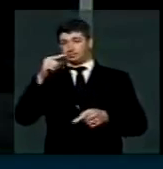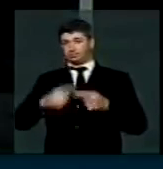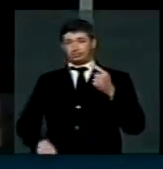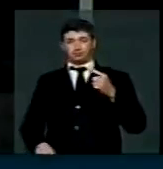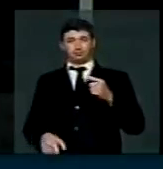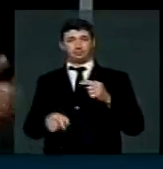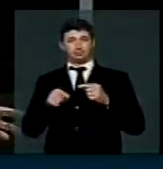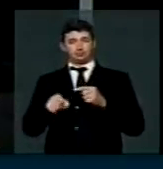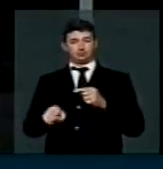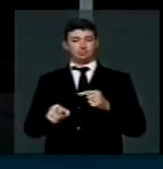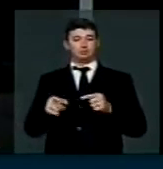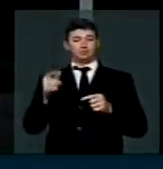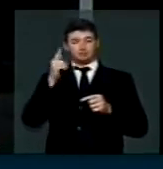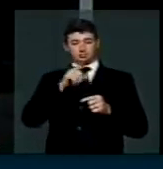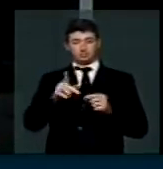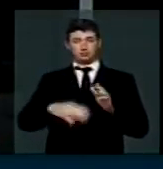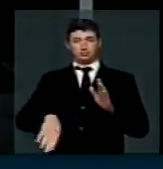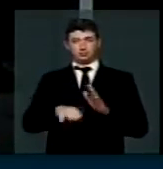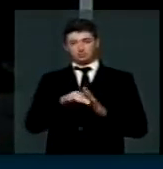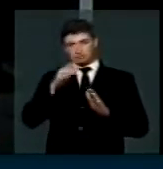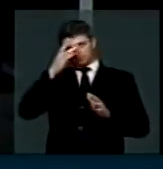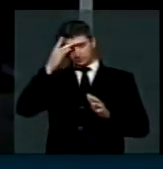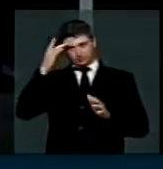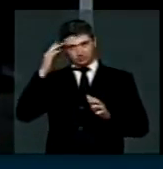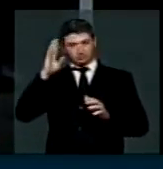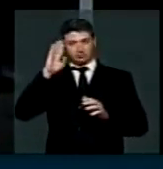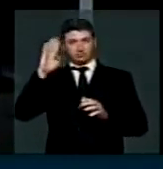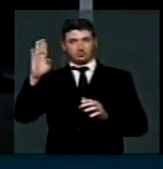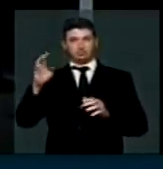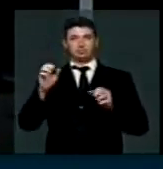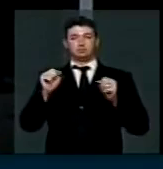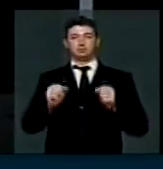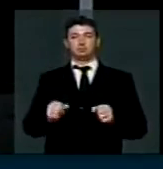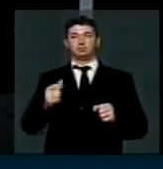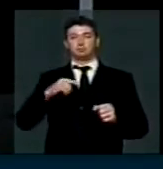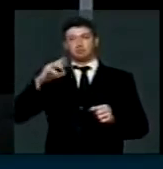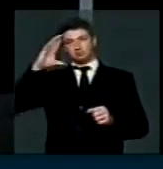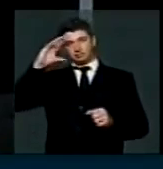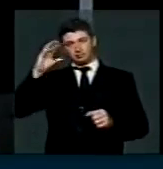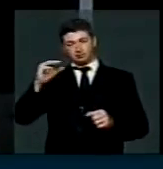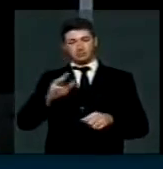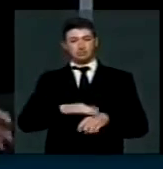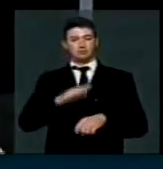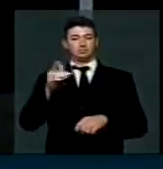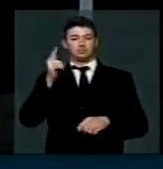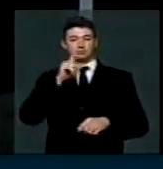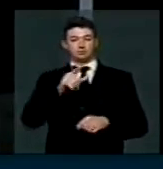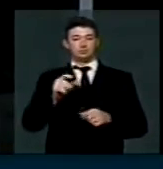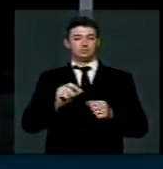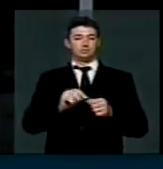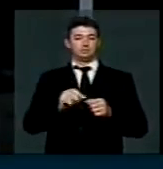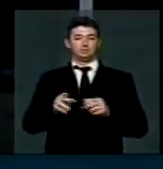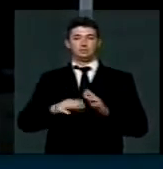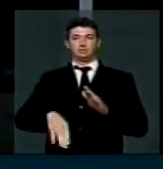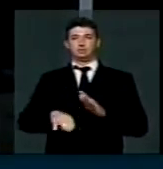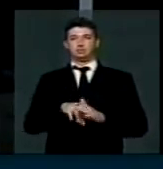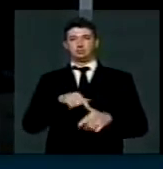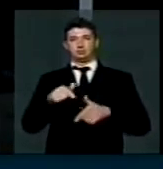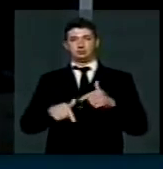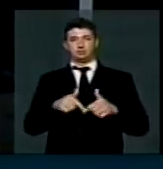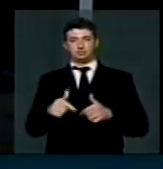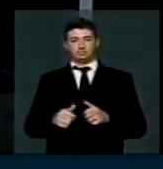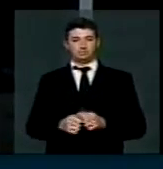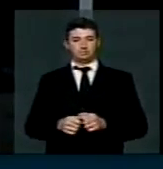improcedente, para que os mototaxistas, principalmente, possam ter tranquilidade para poder exercer suas